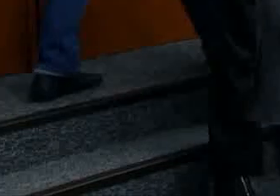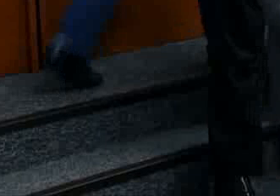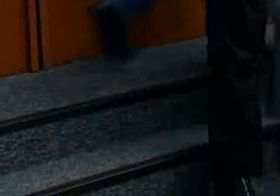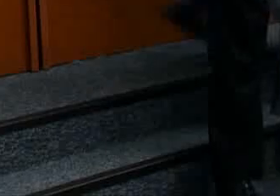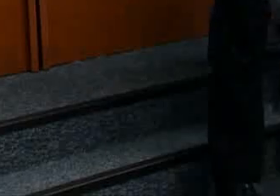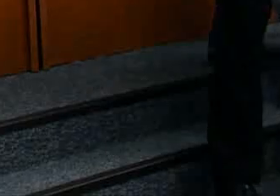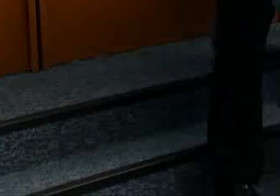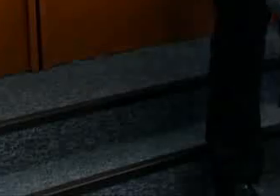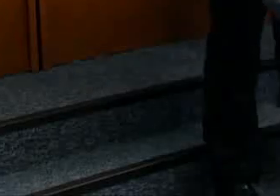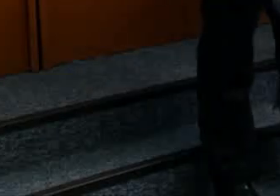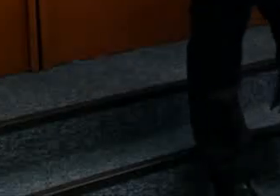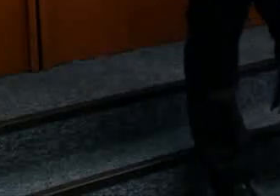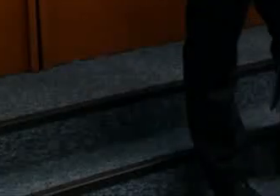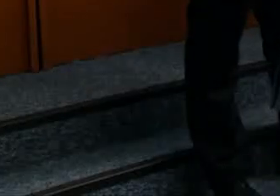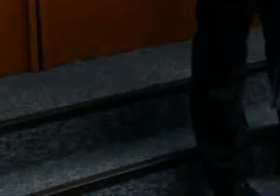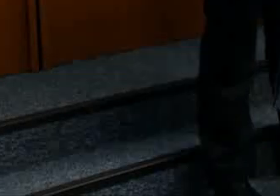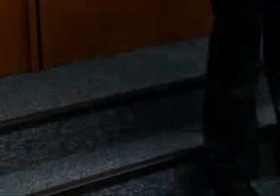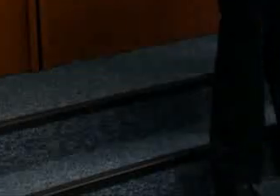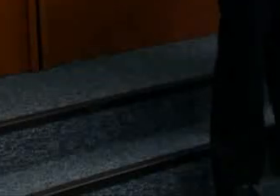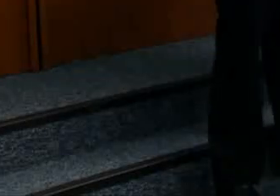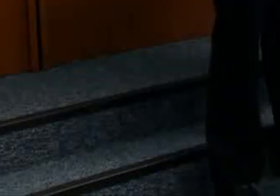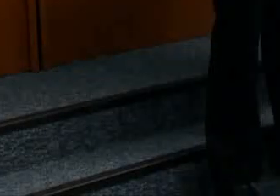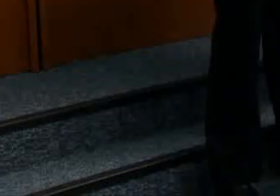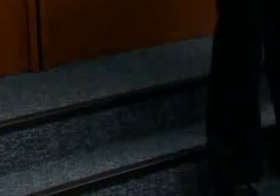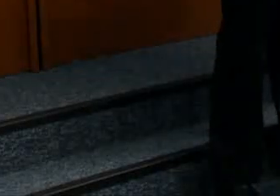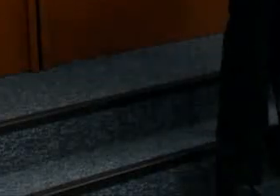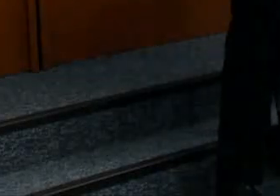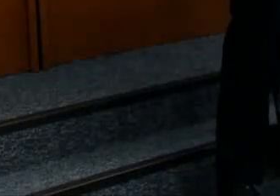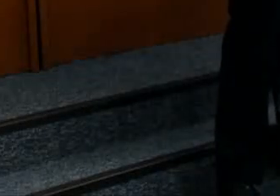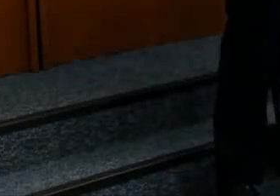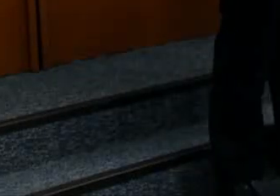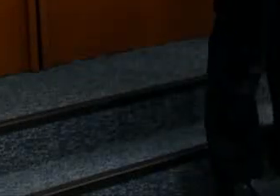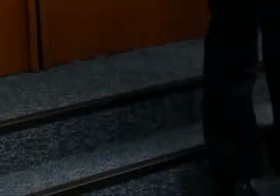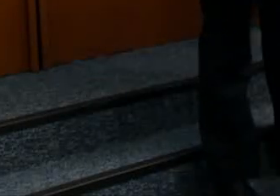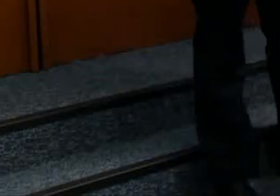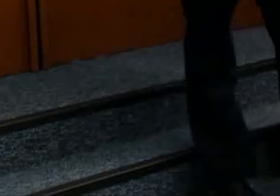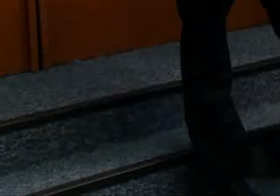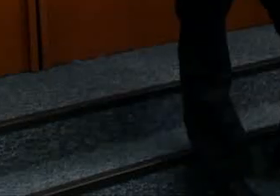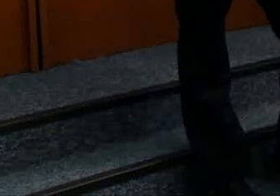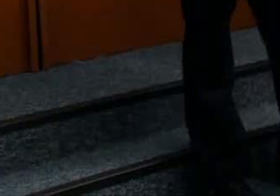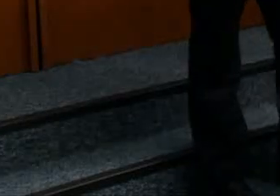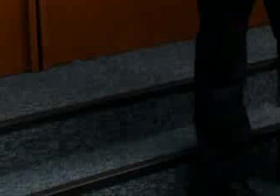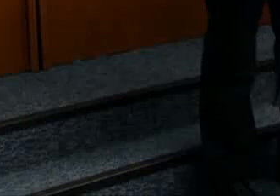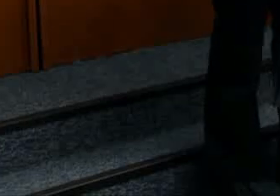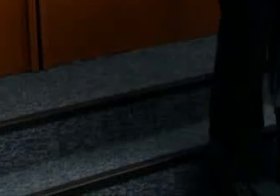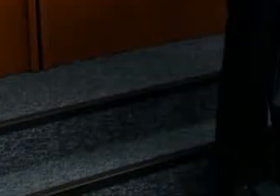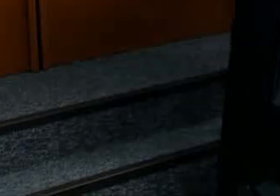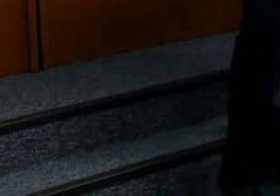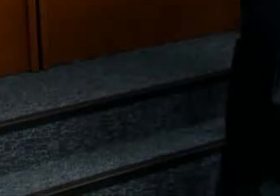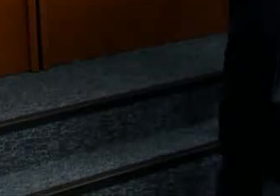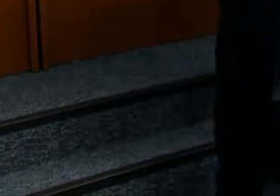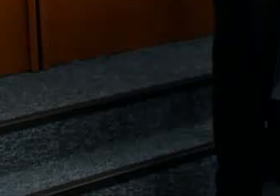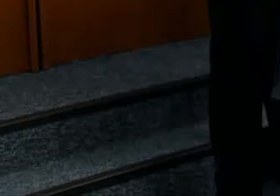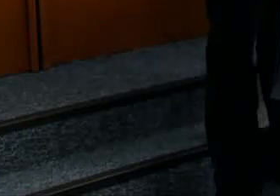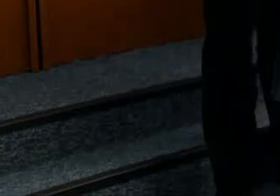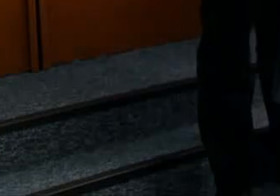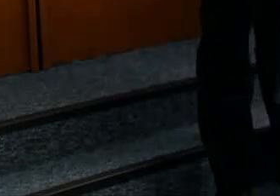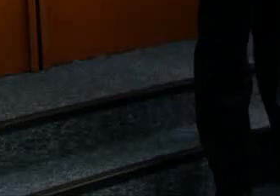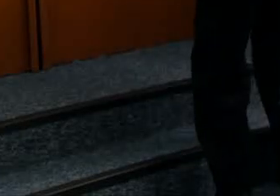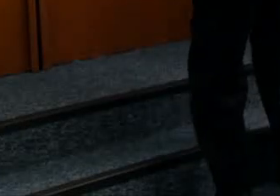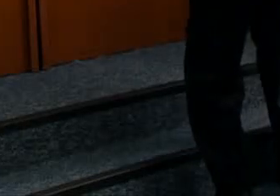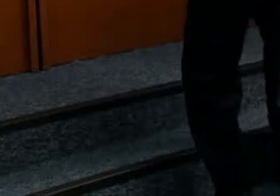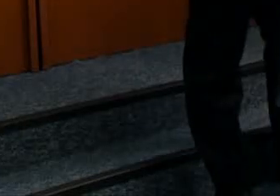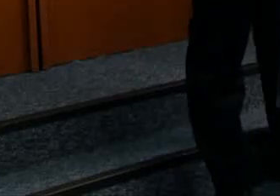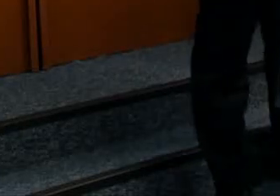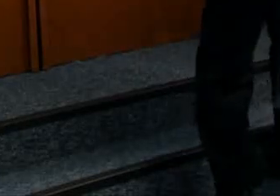Pode. Acho que também nessa entoada, com a mesma honra, né, entregando, aí a gente fica muito feliz, né, não só porque